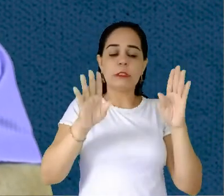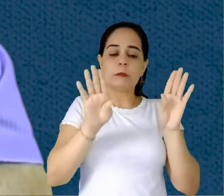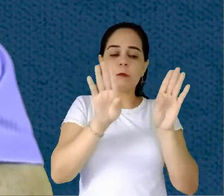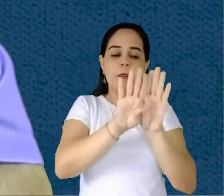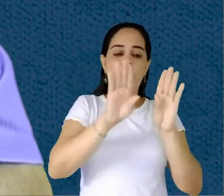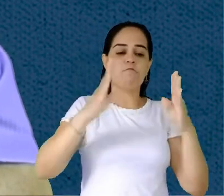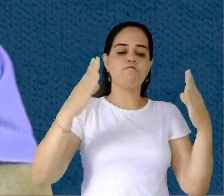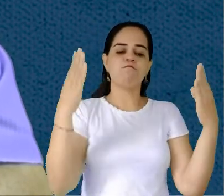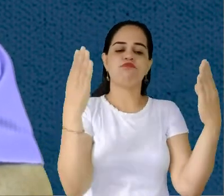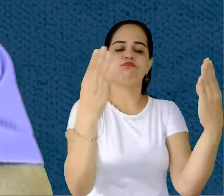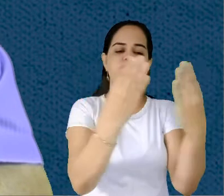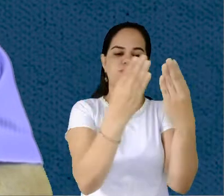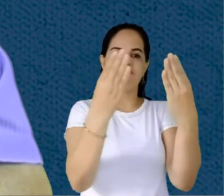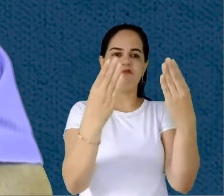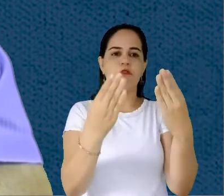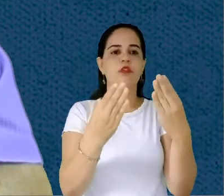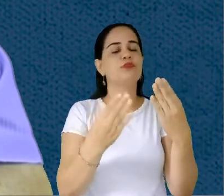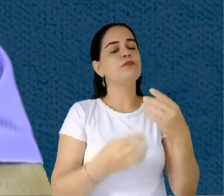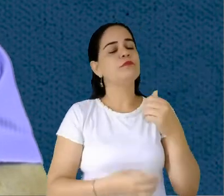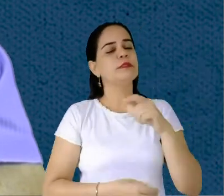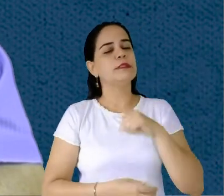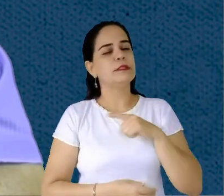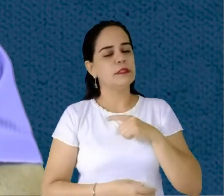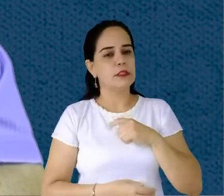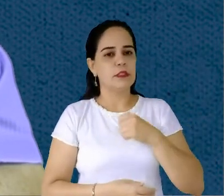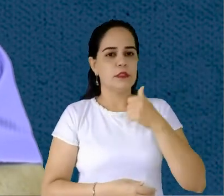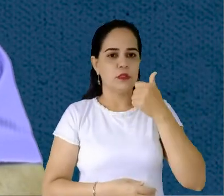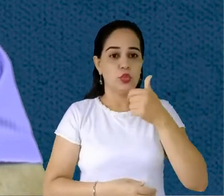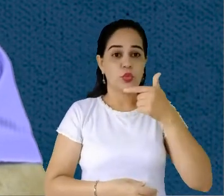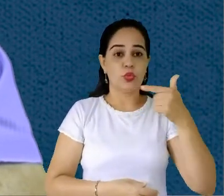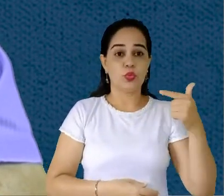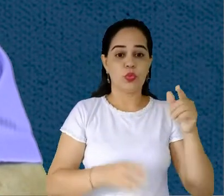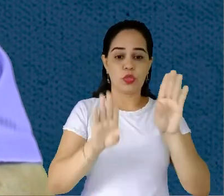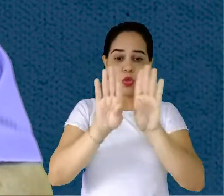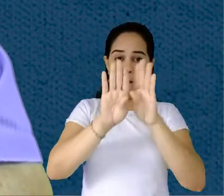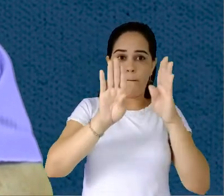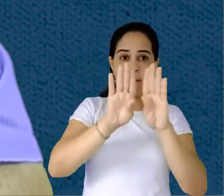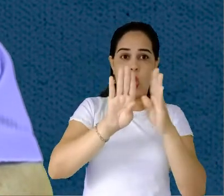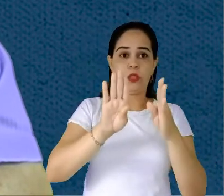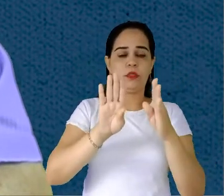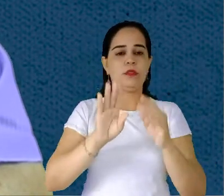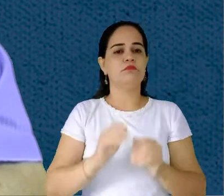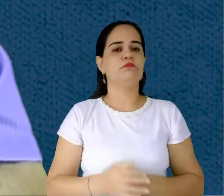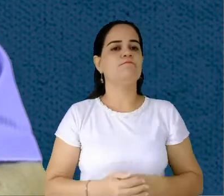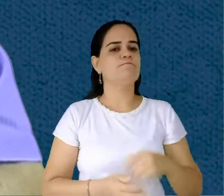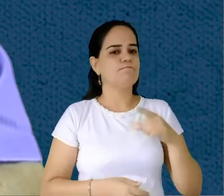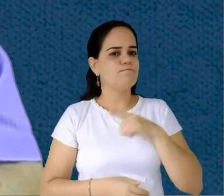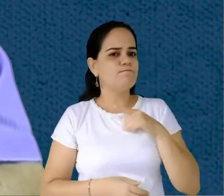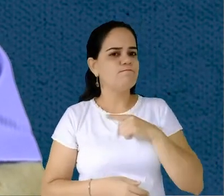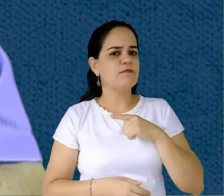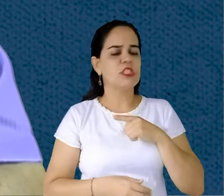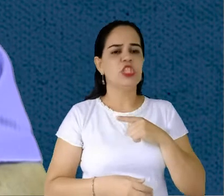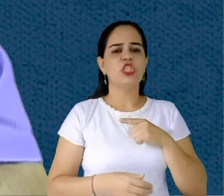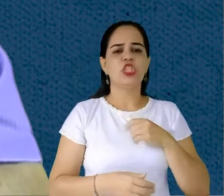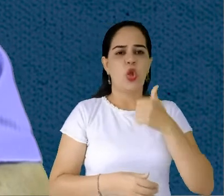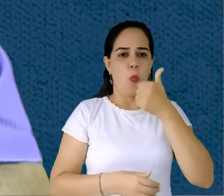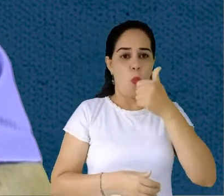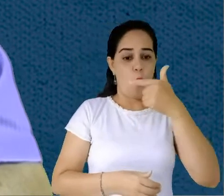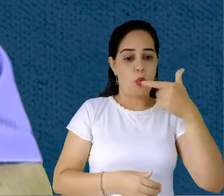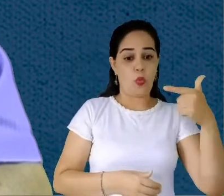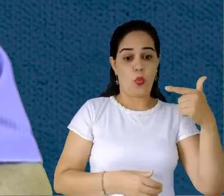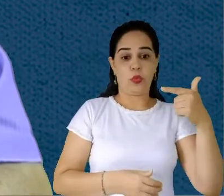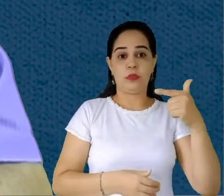muralha maciça e alta, com 12 portas. Sobre as portas estavam